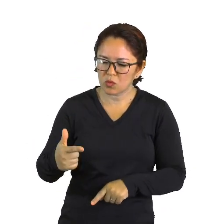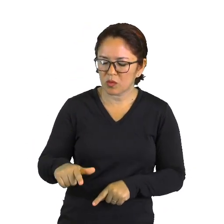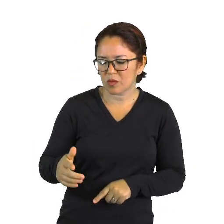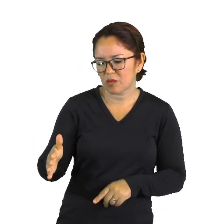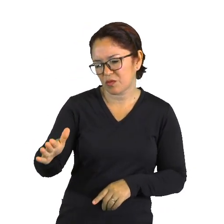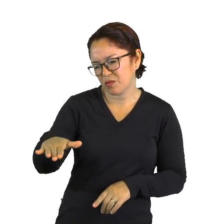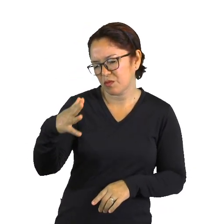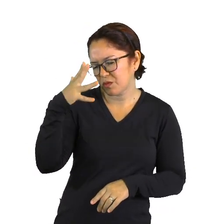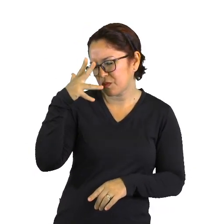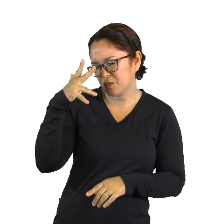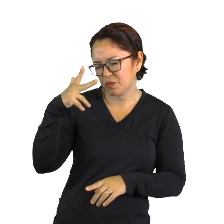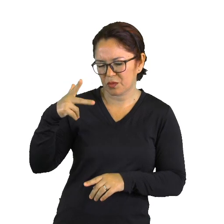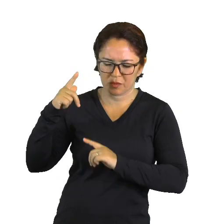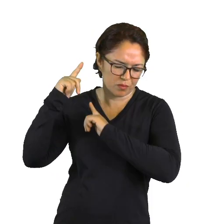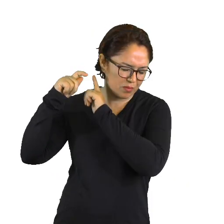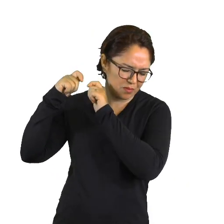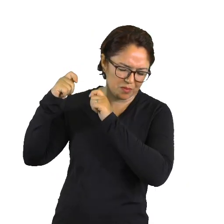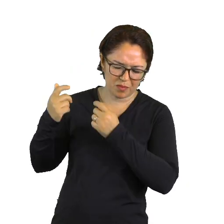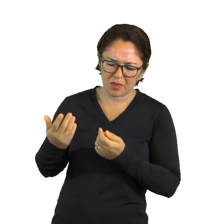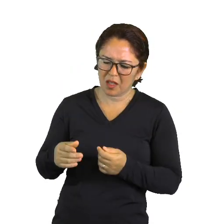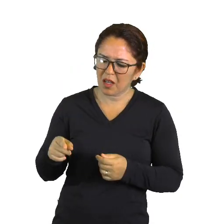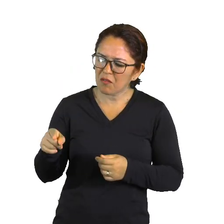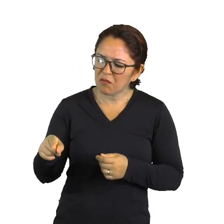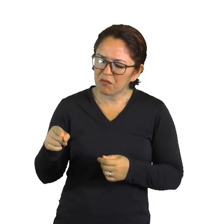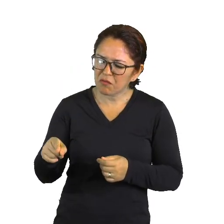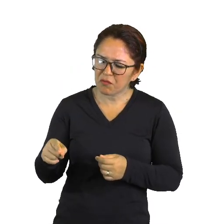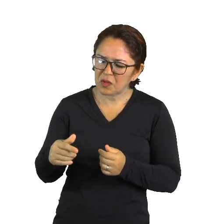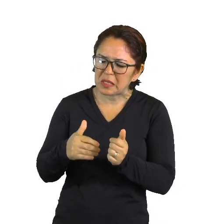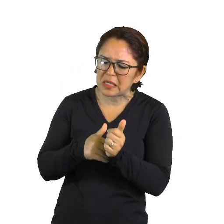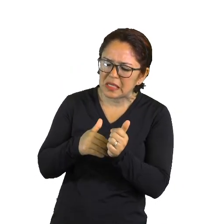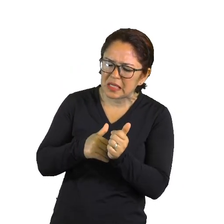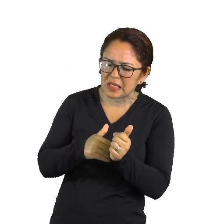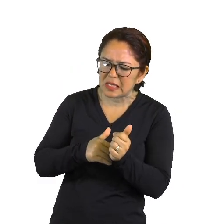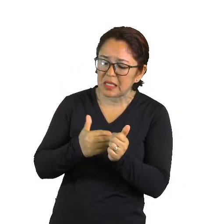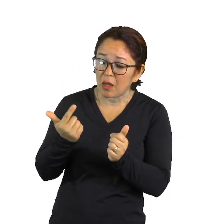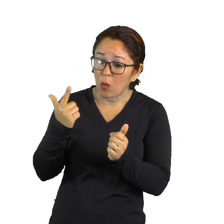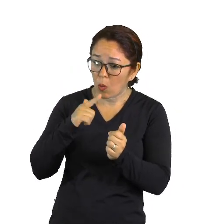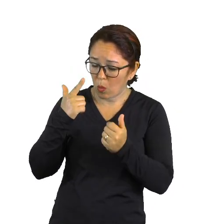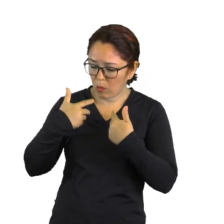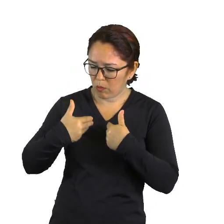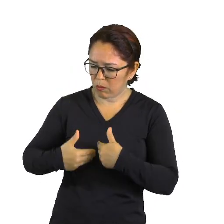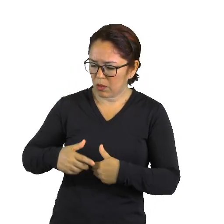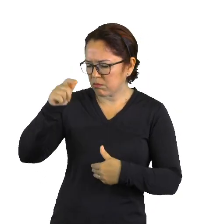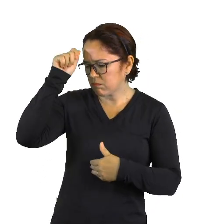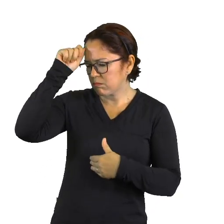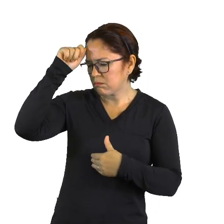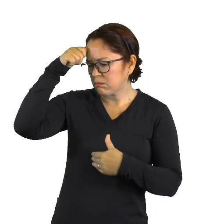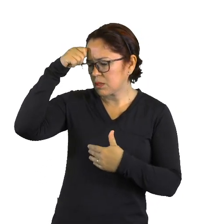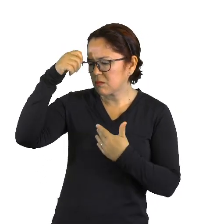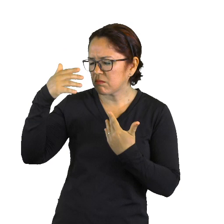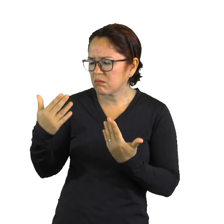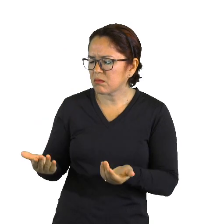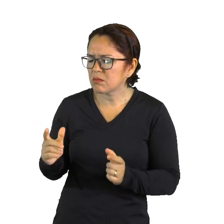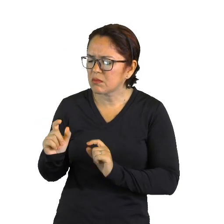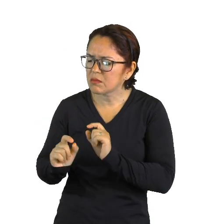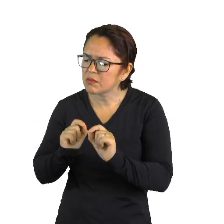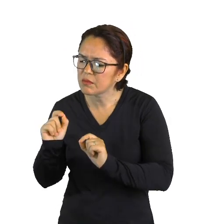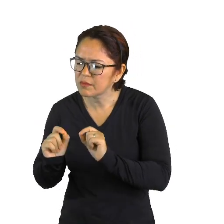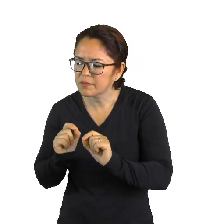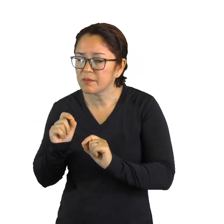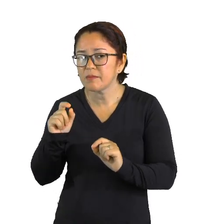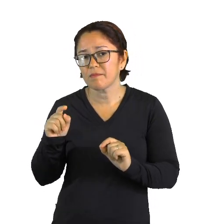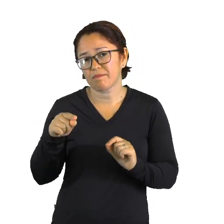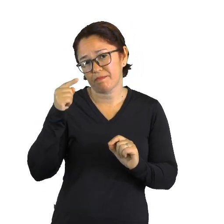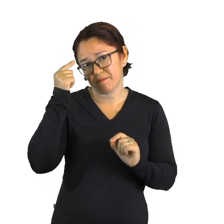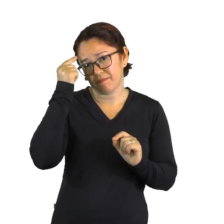laço de fita, qual é o teu segredo para ser tão pretinha? A menina não sabia e